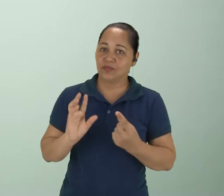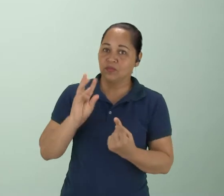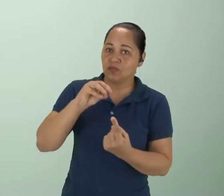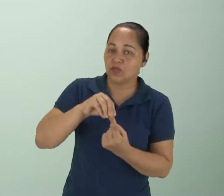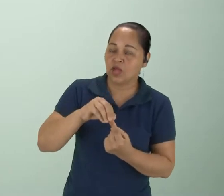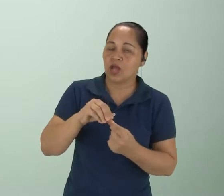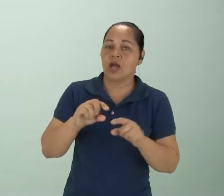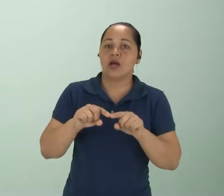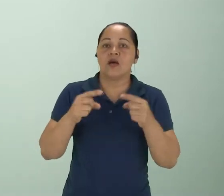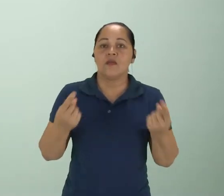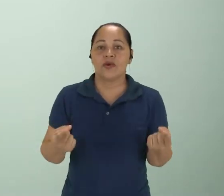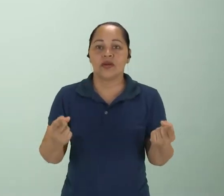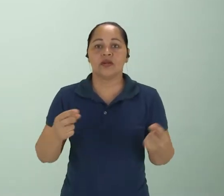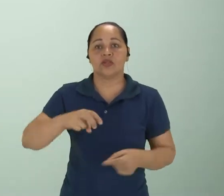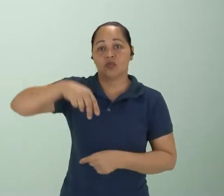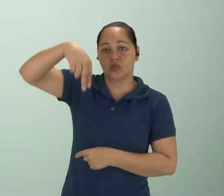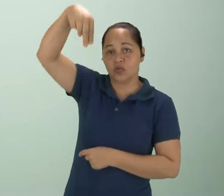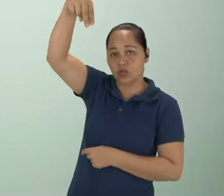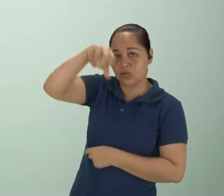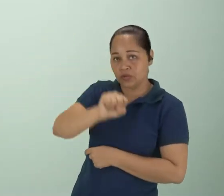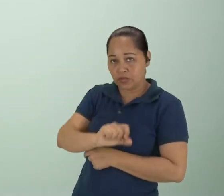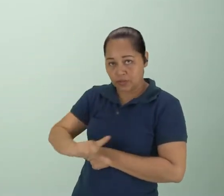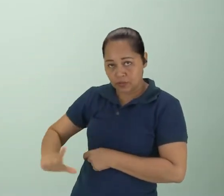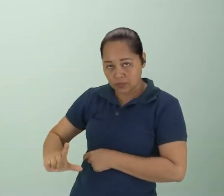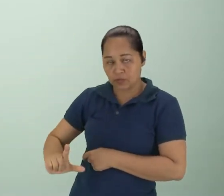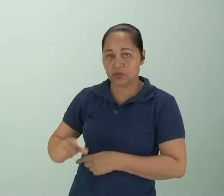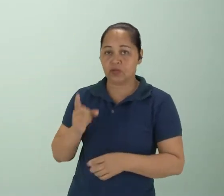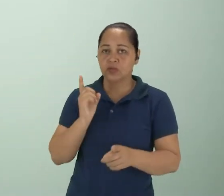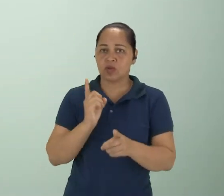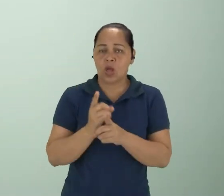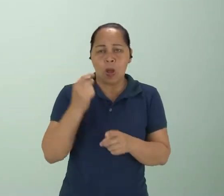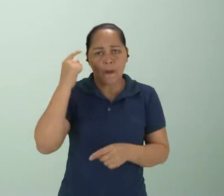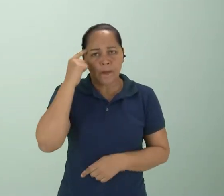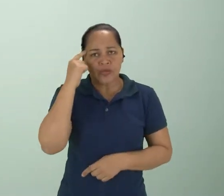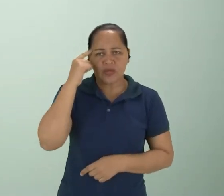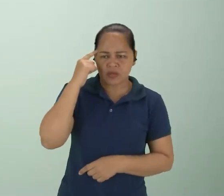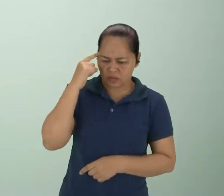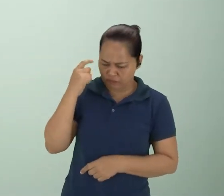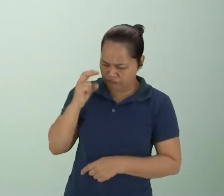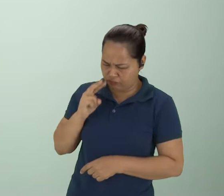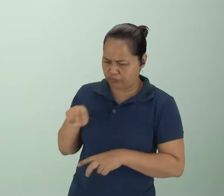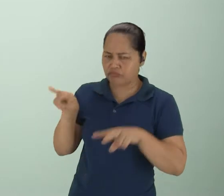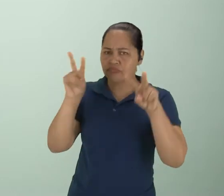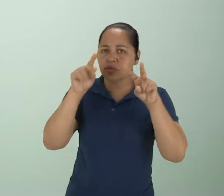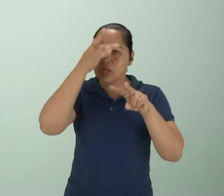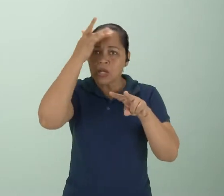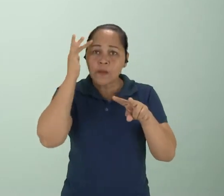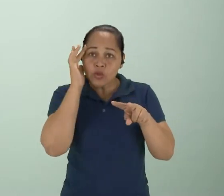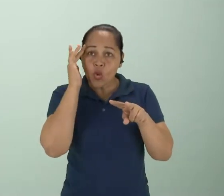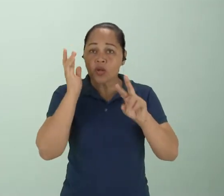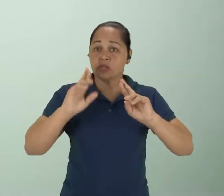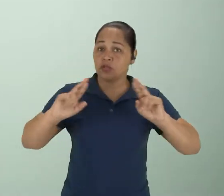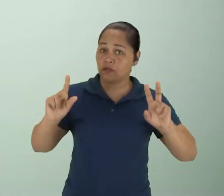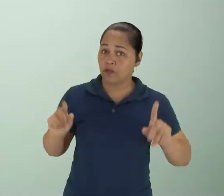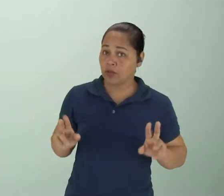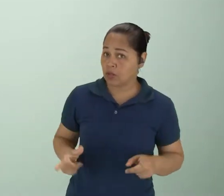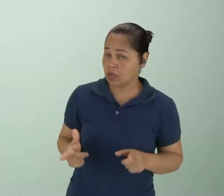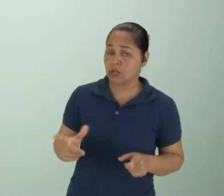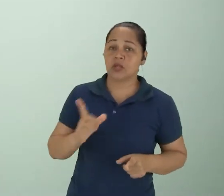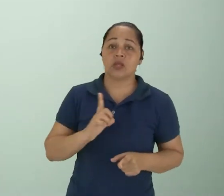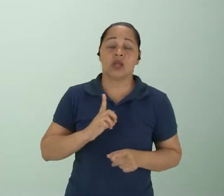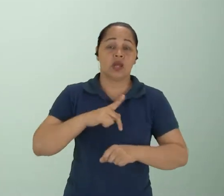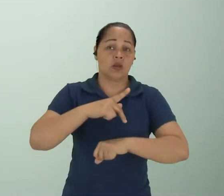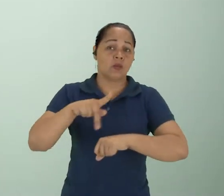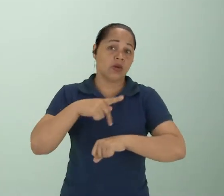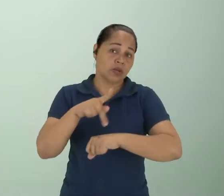você vai do norte a sul, você acha até mesmo que está em outro país, se você observar. Tem países que nem têm as características